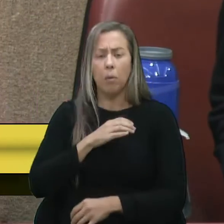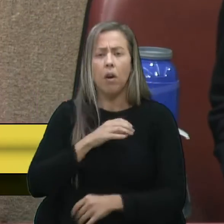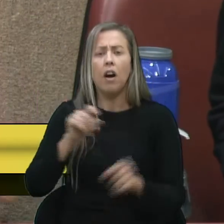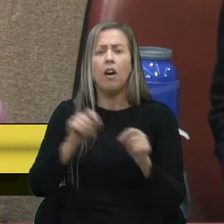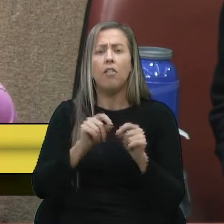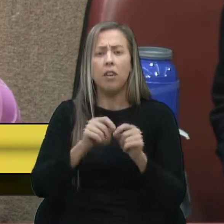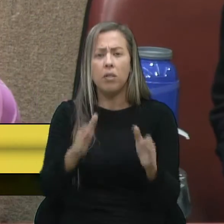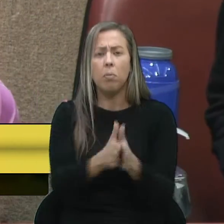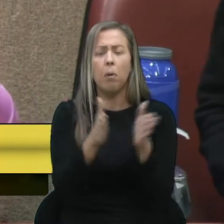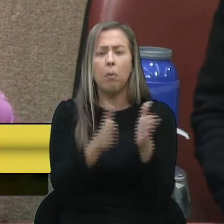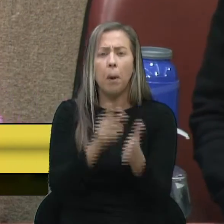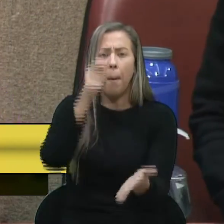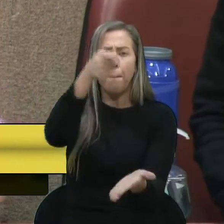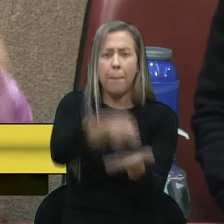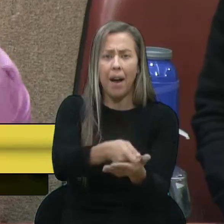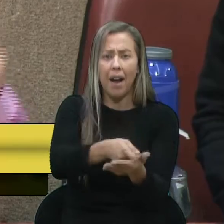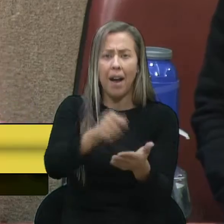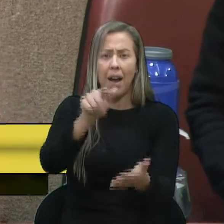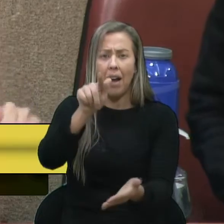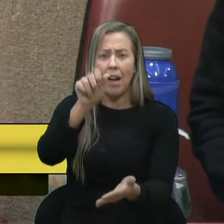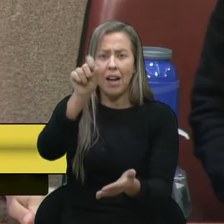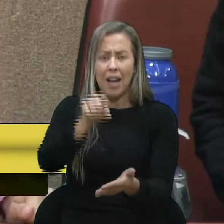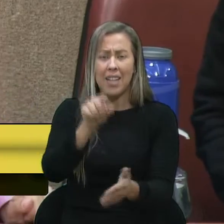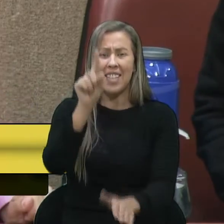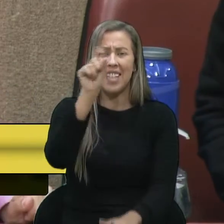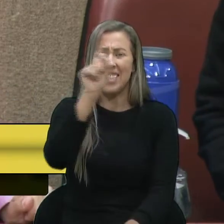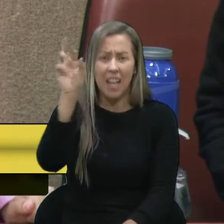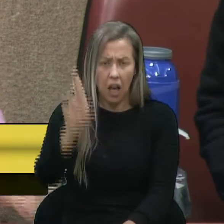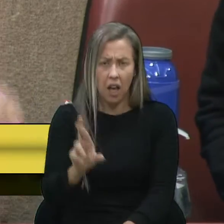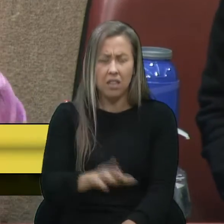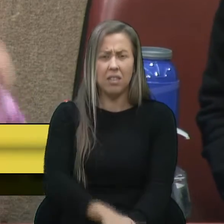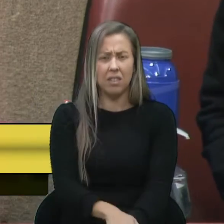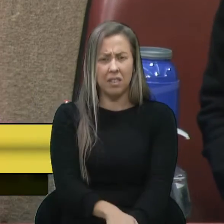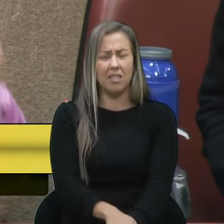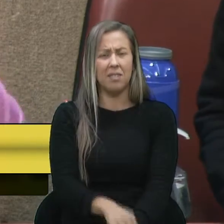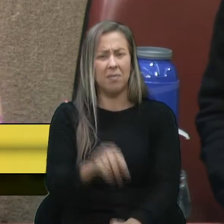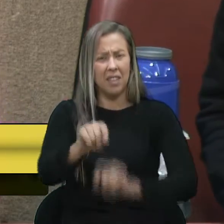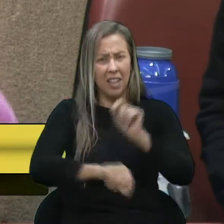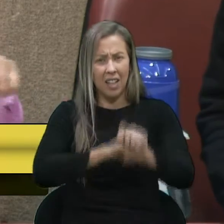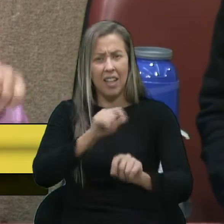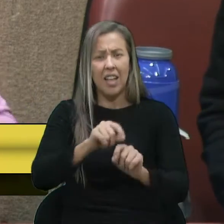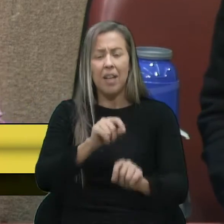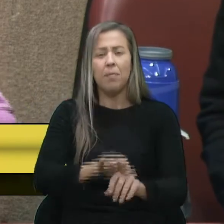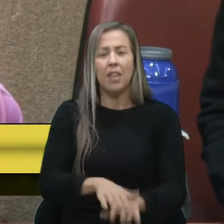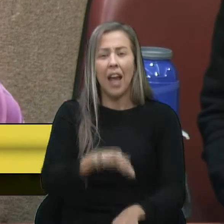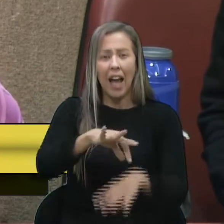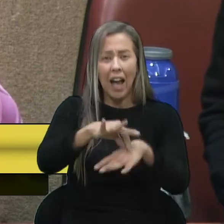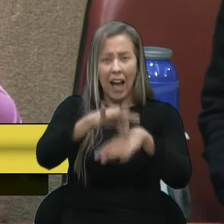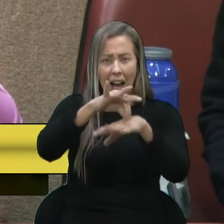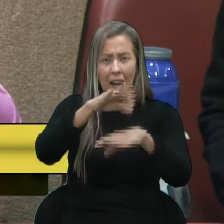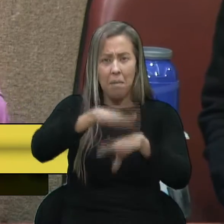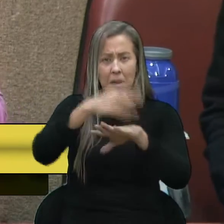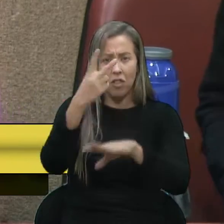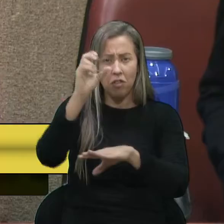o pobre pagar o botijão de gás a R$100 e o guisado de segunda mais de